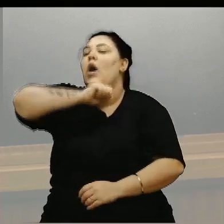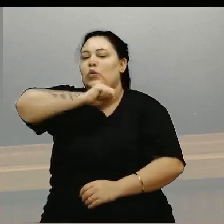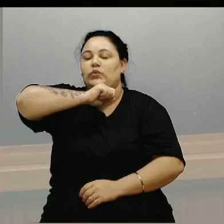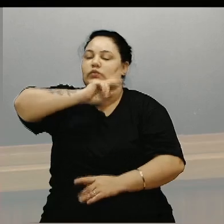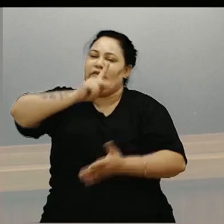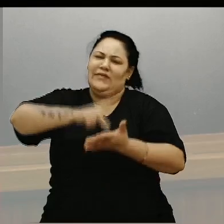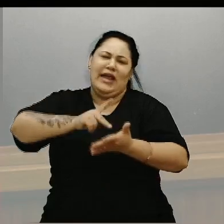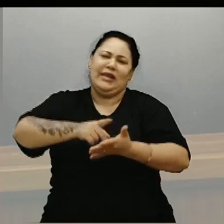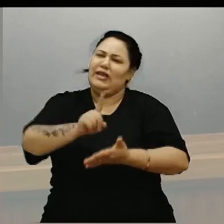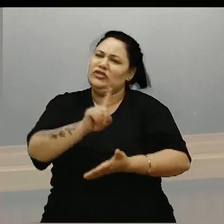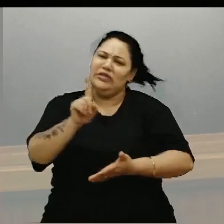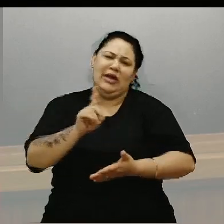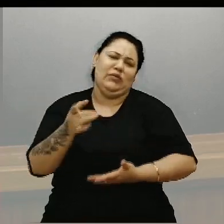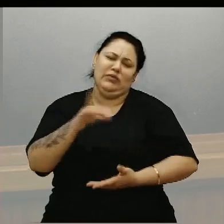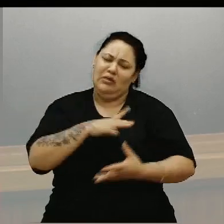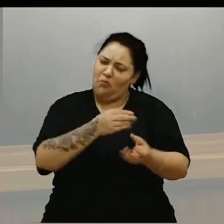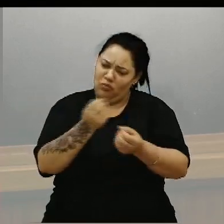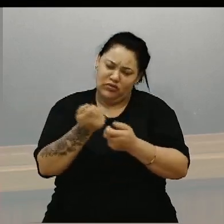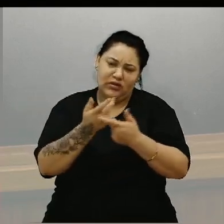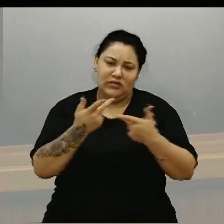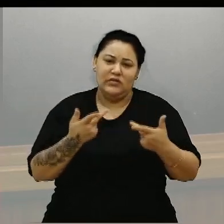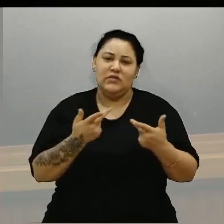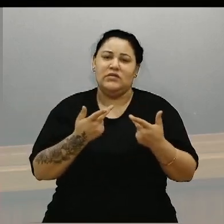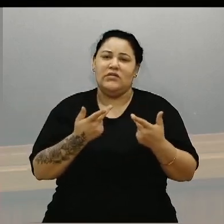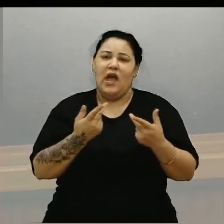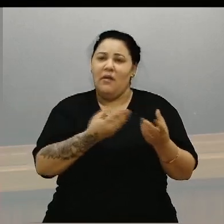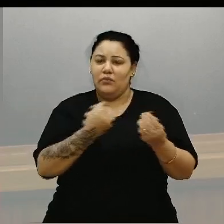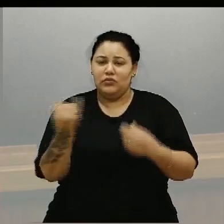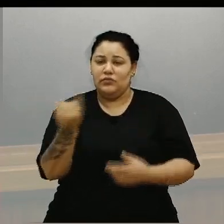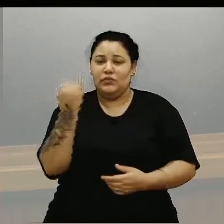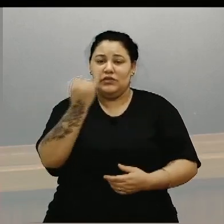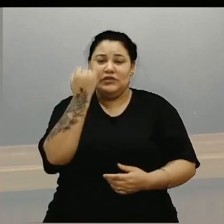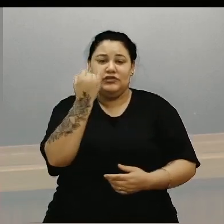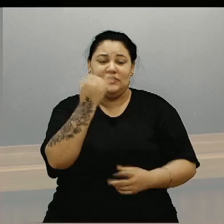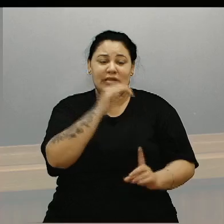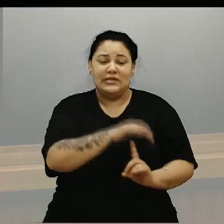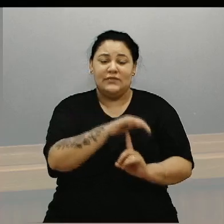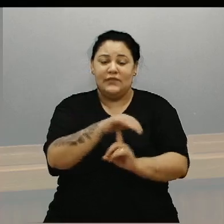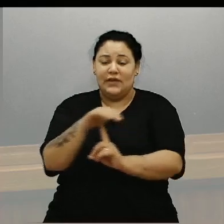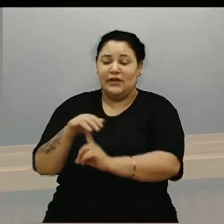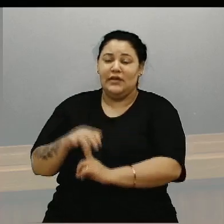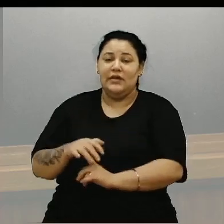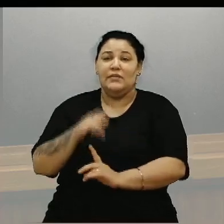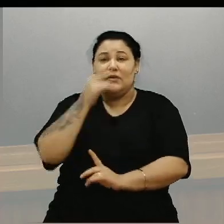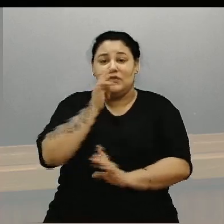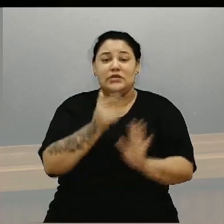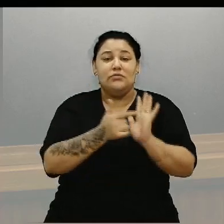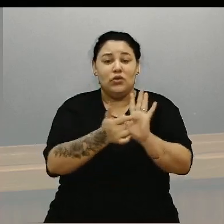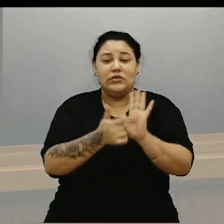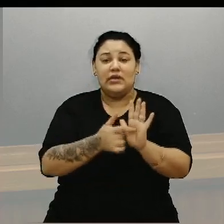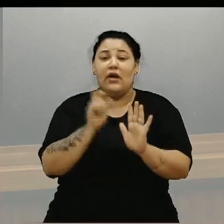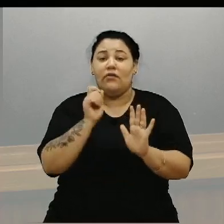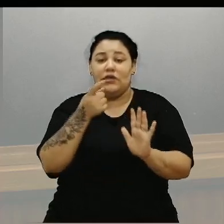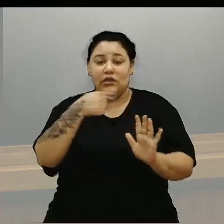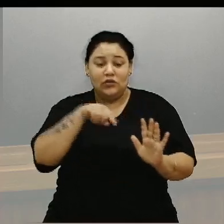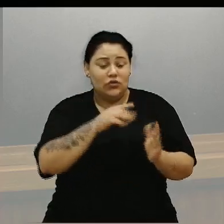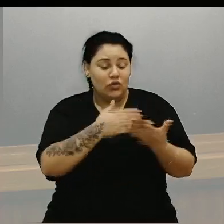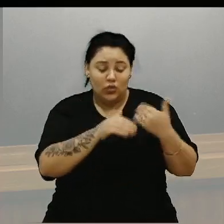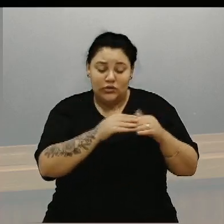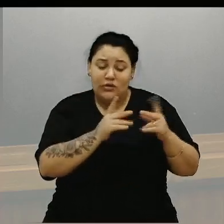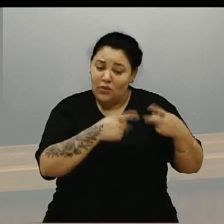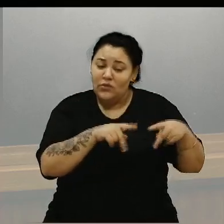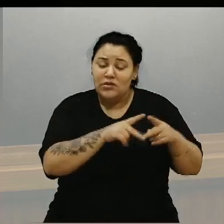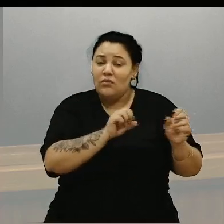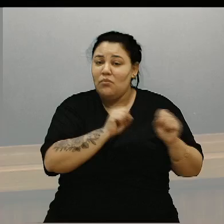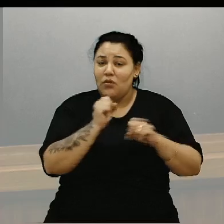muitas coisas. É muito importante essas feiras para mostrar tudo o que esses povos, o que as pessoas contribuem